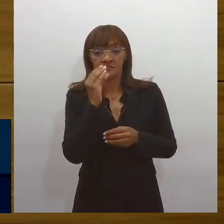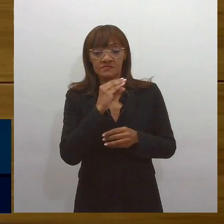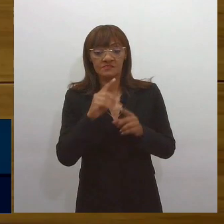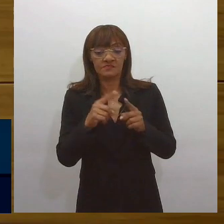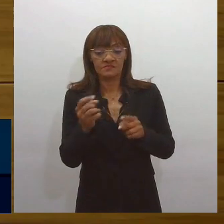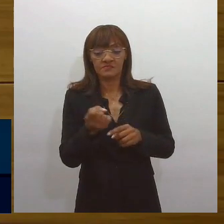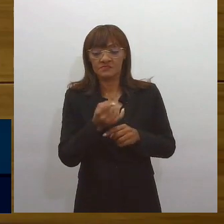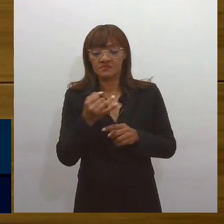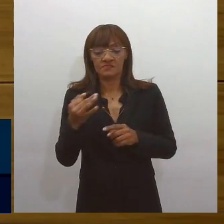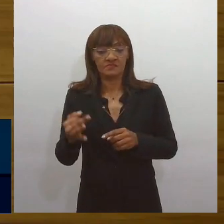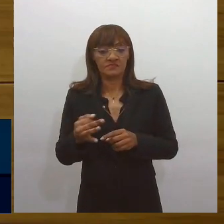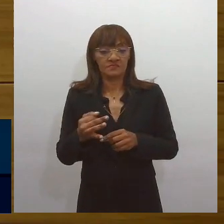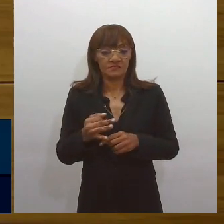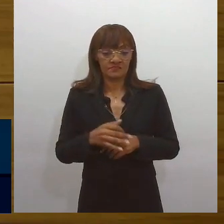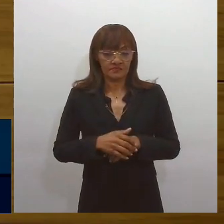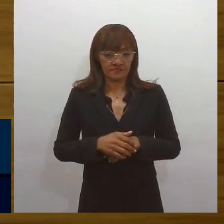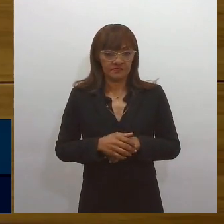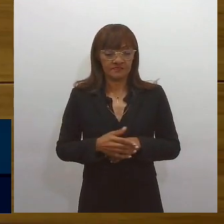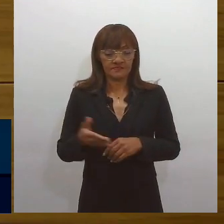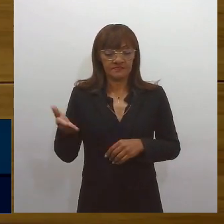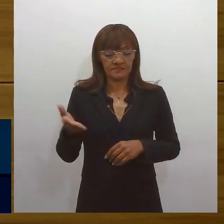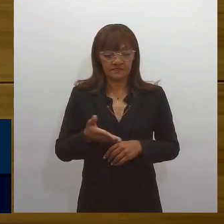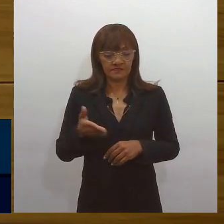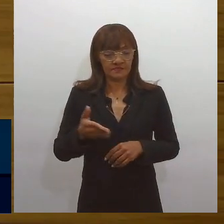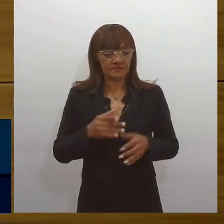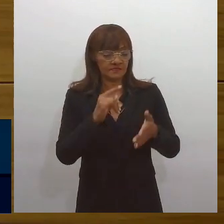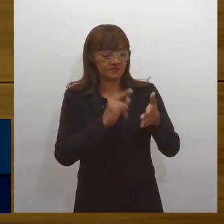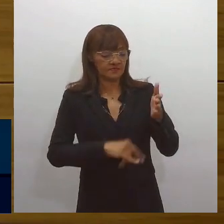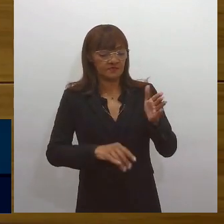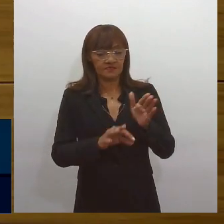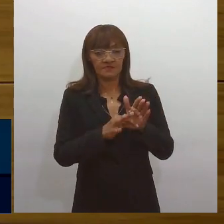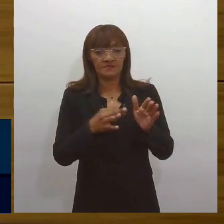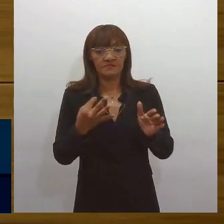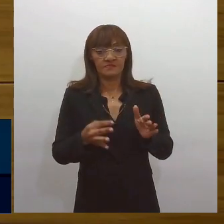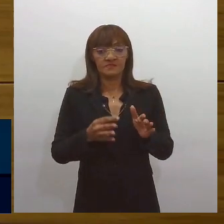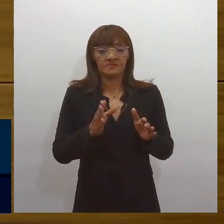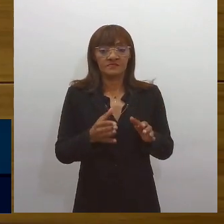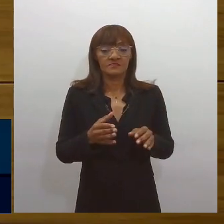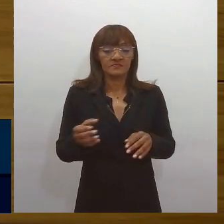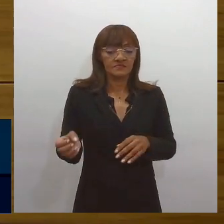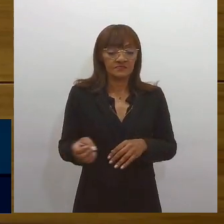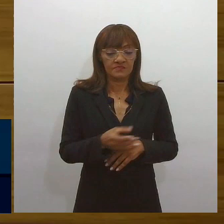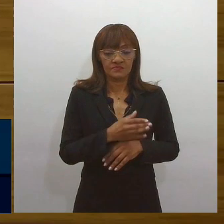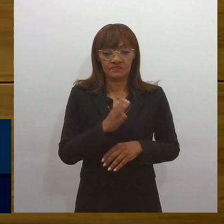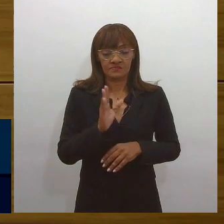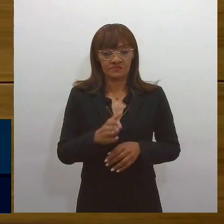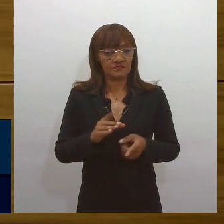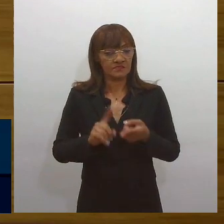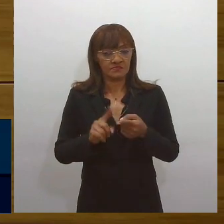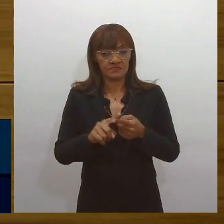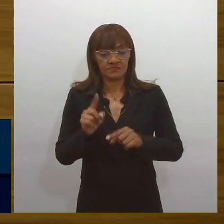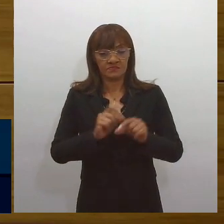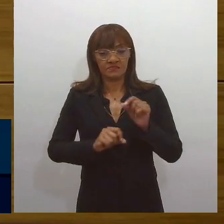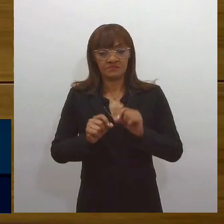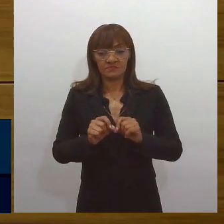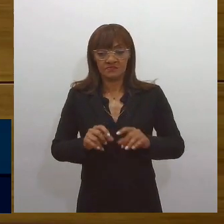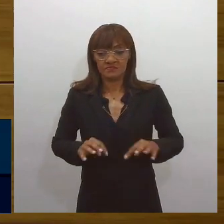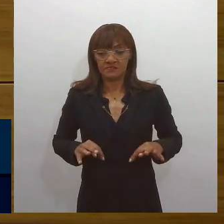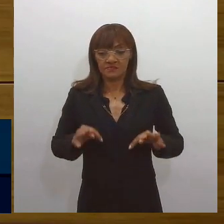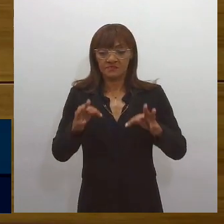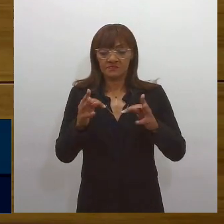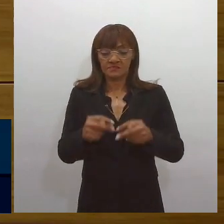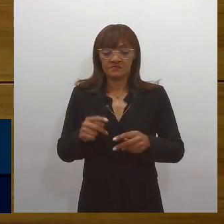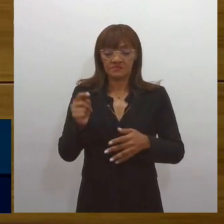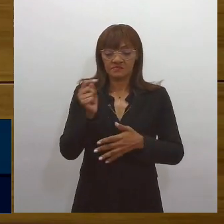um contrato novo Estamos fazendo um novo mapeamento eh envolvendo todos os pontos considerados críticos e vamos instalar